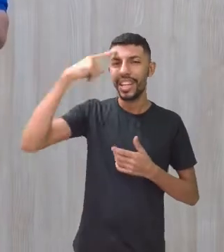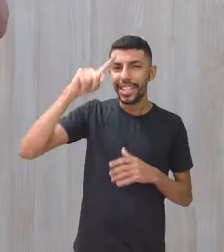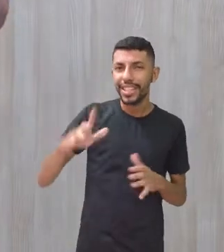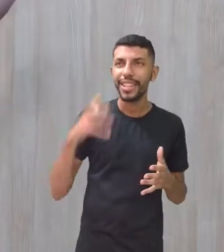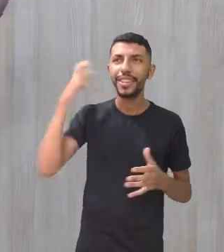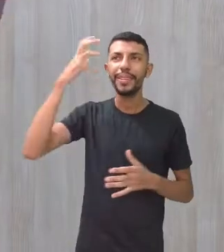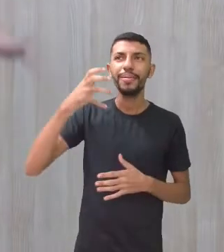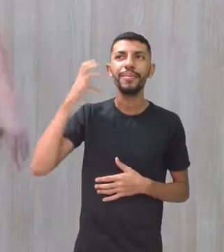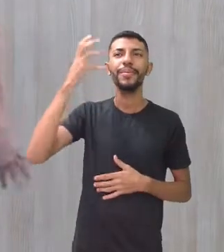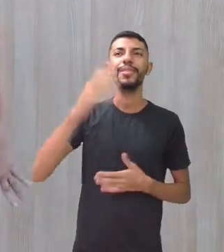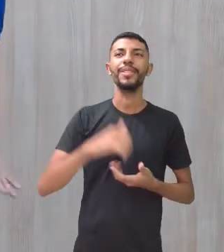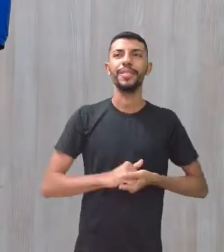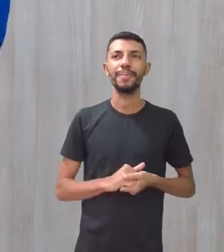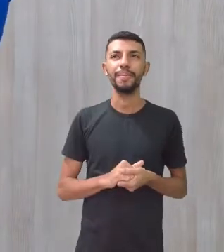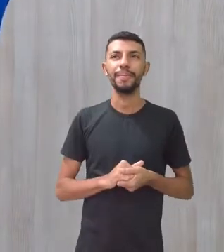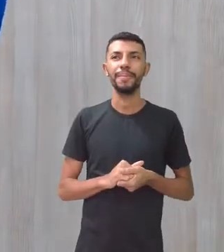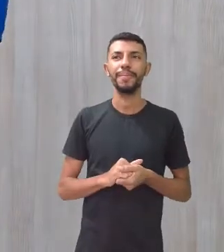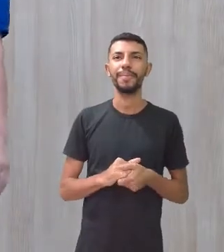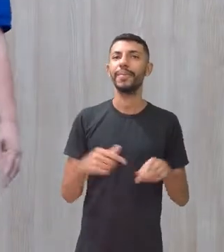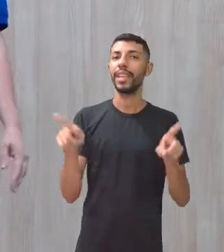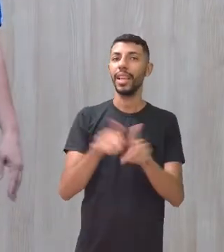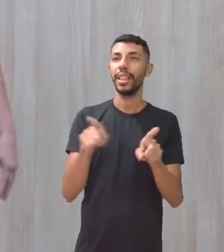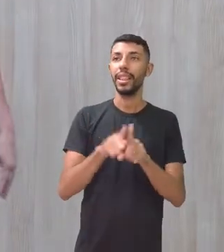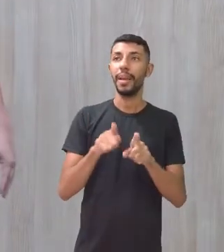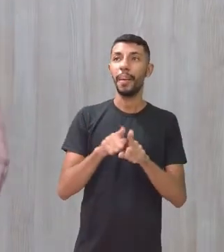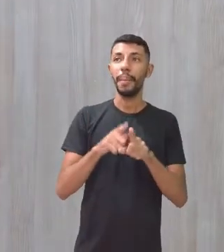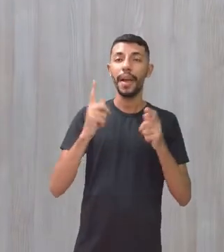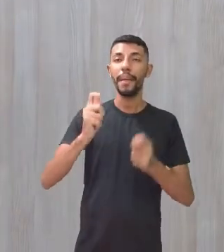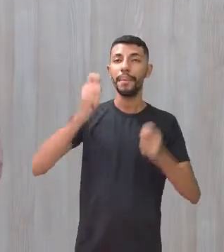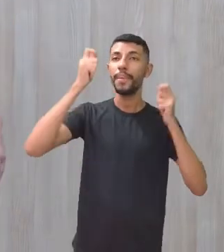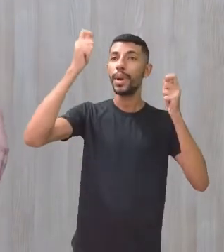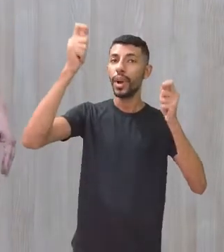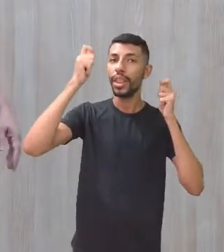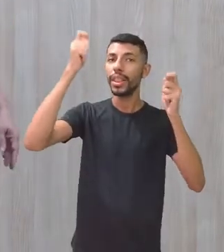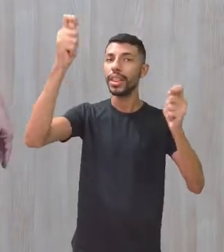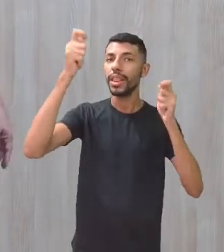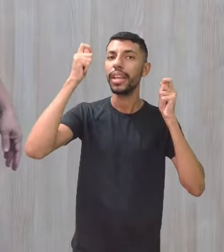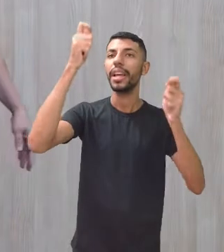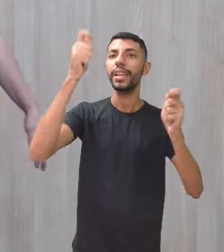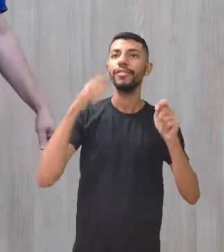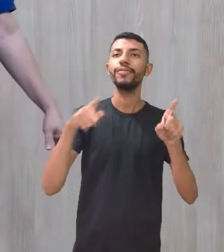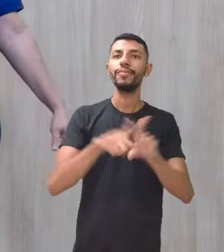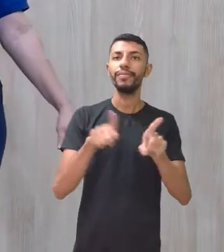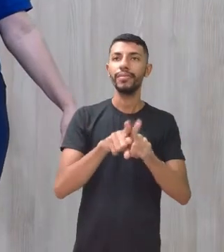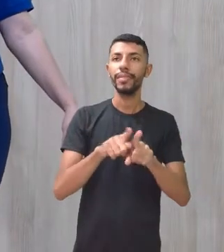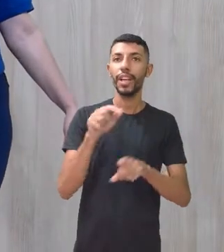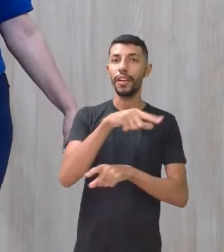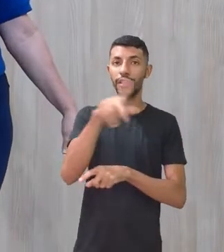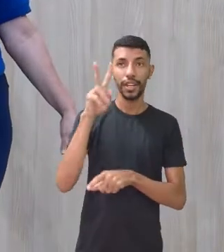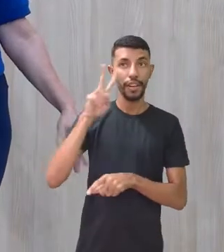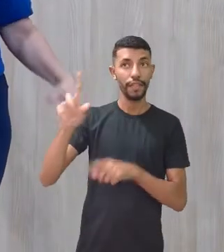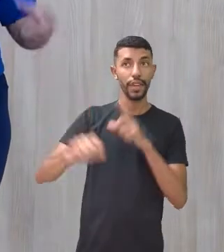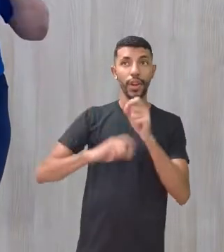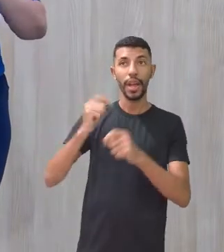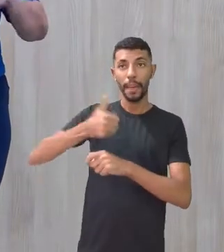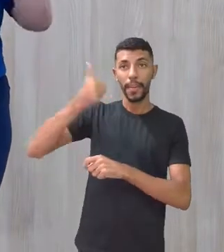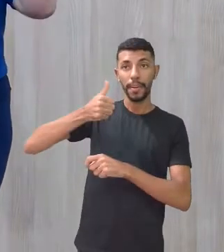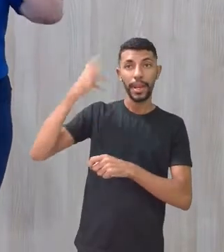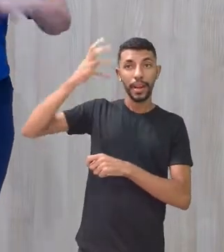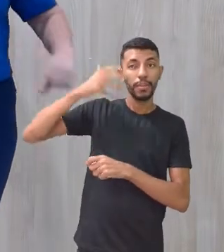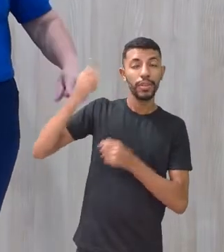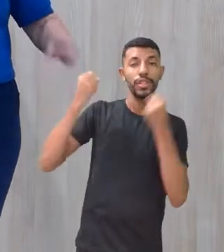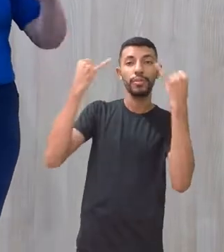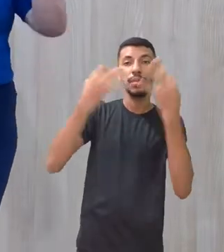a zoeira não tem fim. Bora lá. Para protestar, né? Como vocês viram aquela primeira música lá falando,